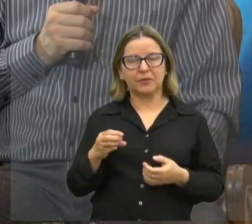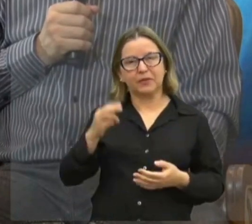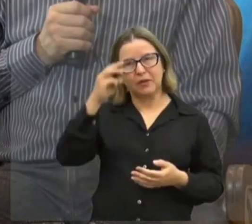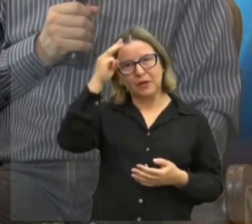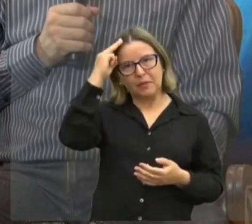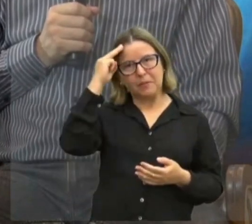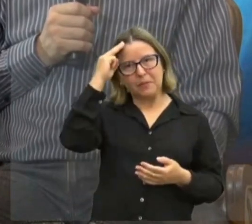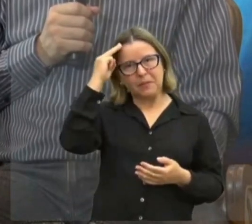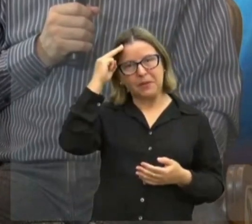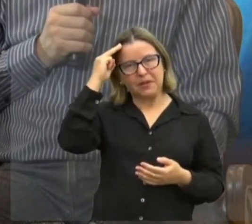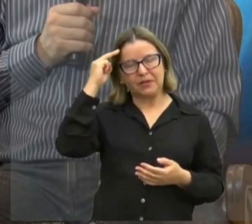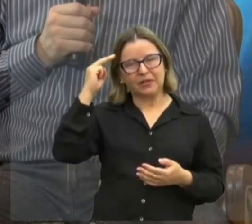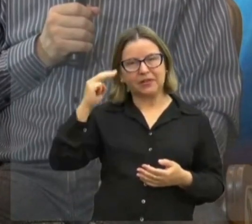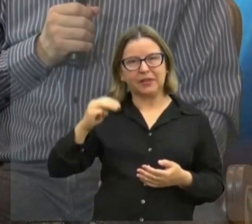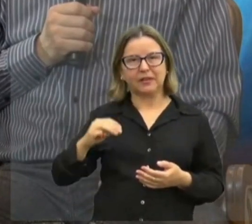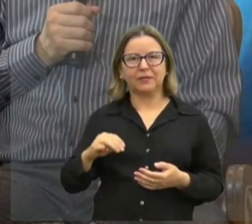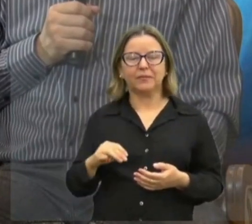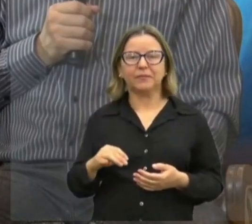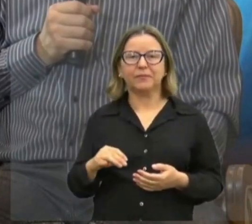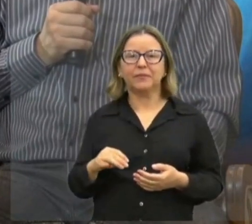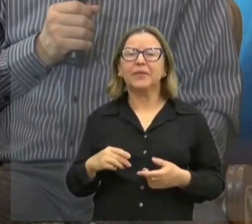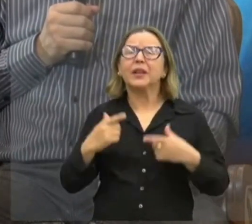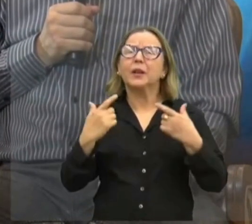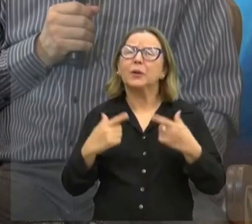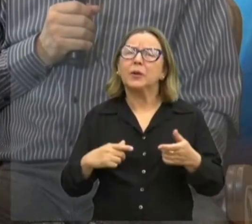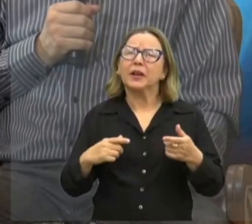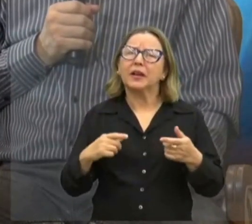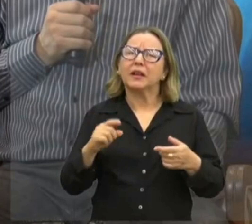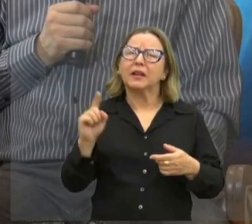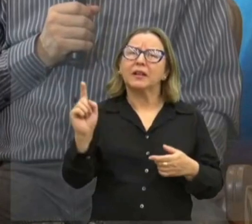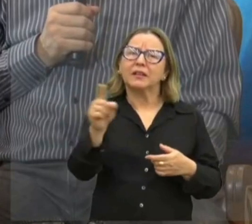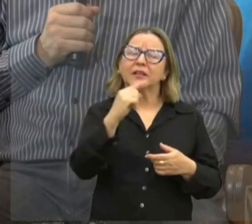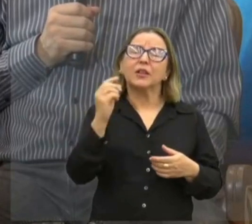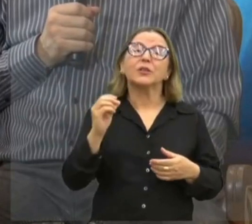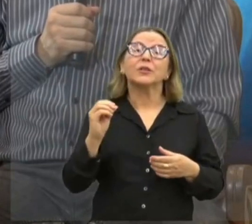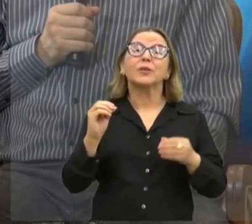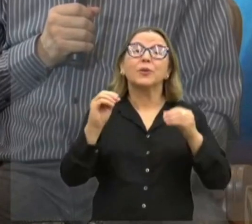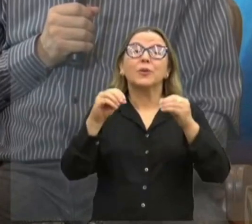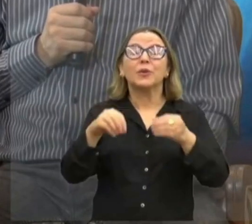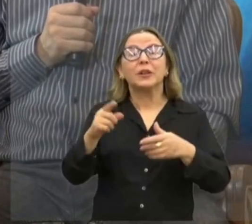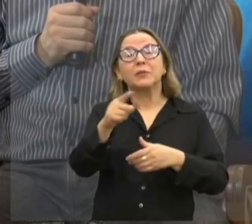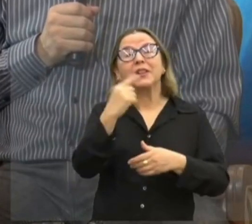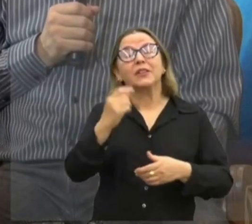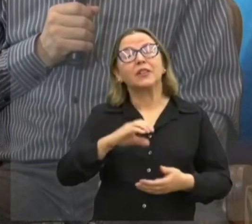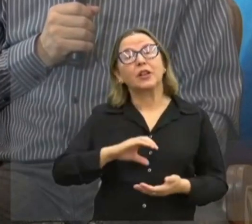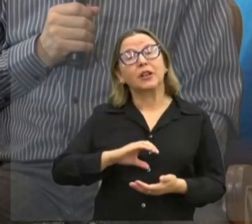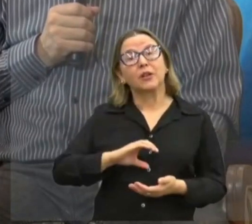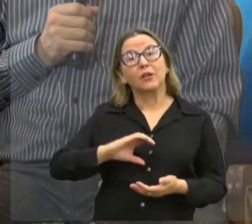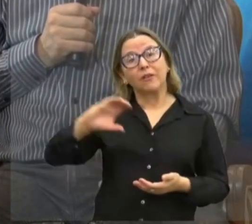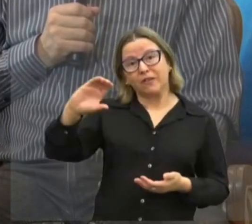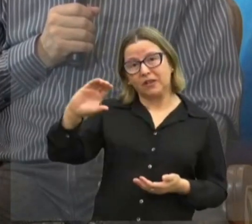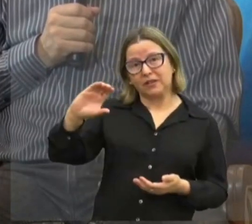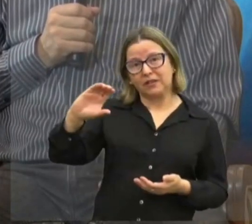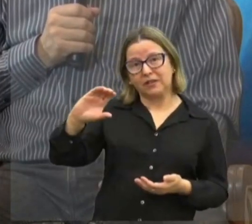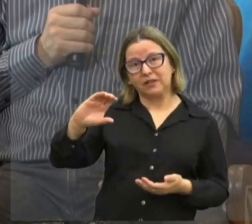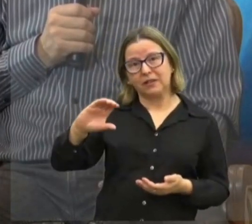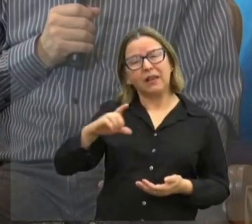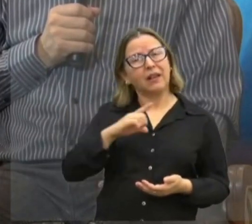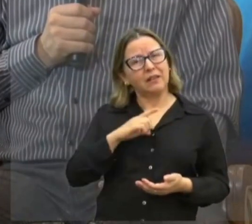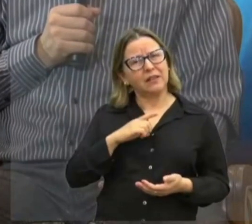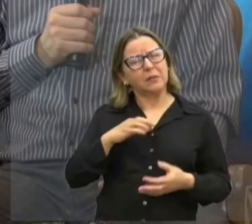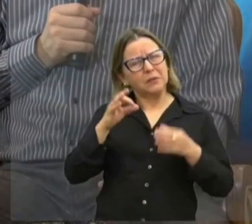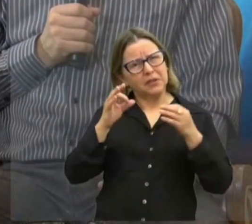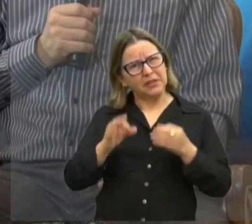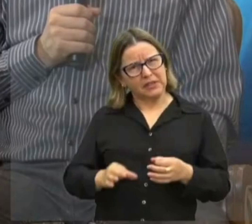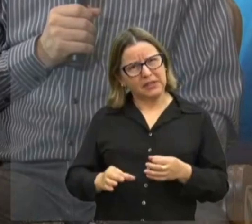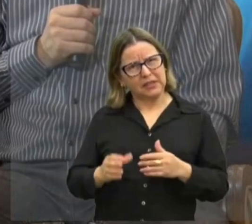né? Onde é que nós estamos depositando a nossa confiança? Sim. Nós temos convicção daquilo que o Senhor